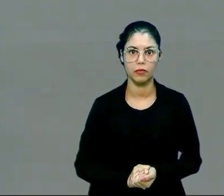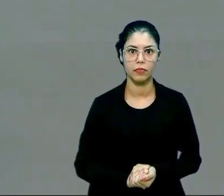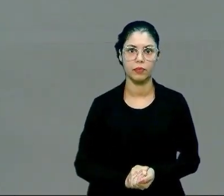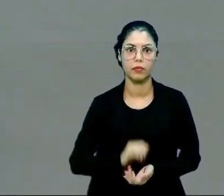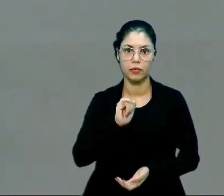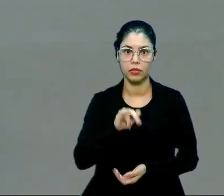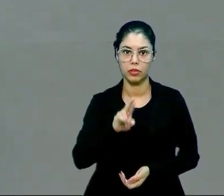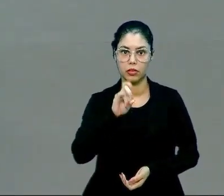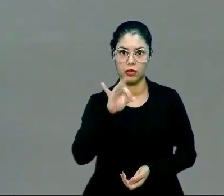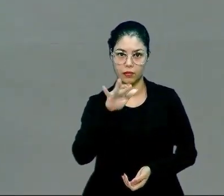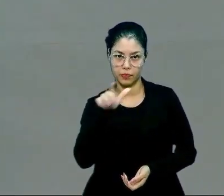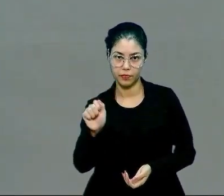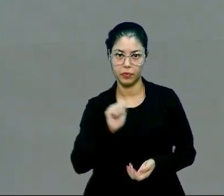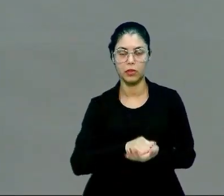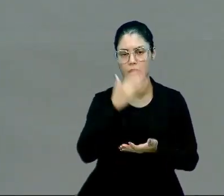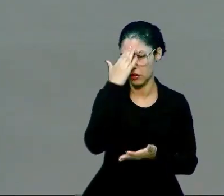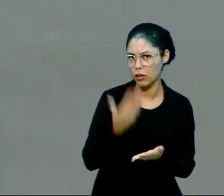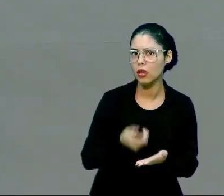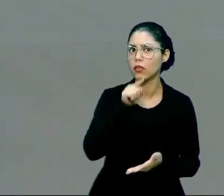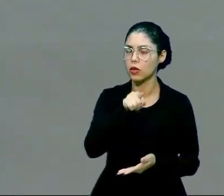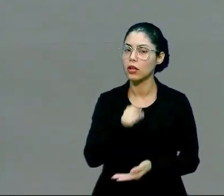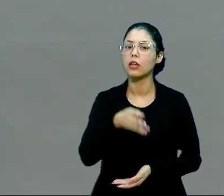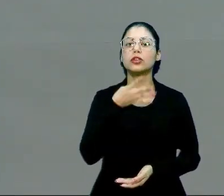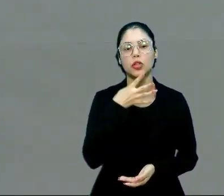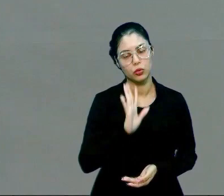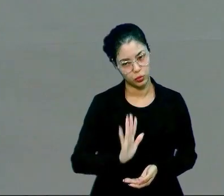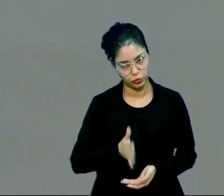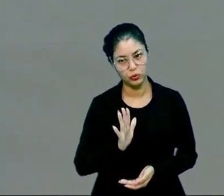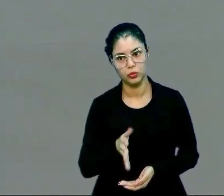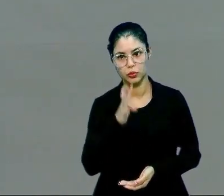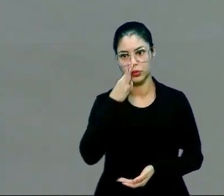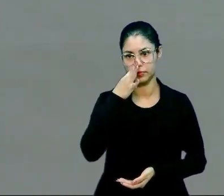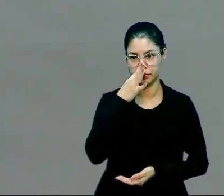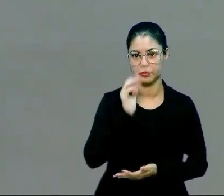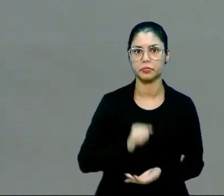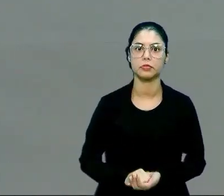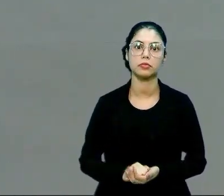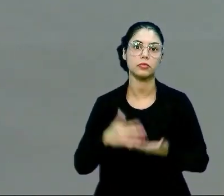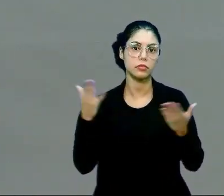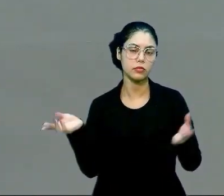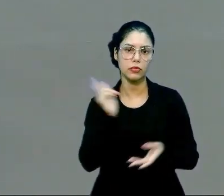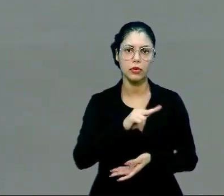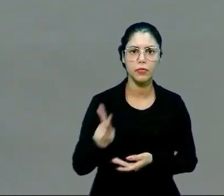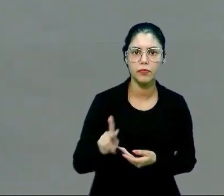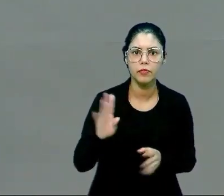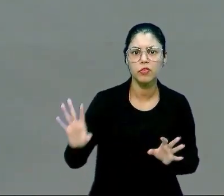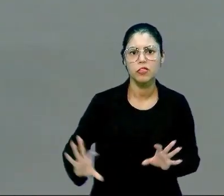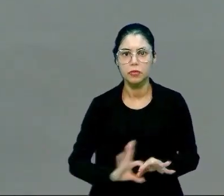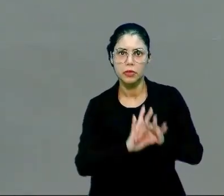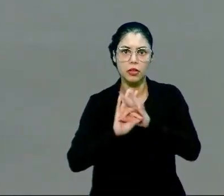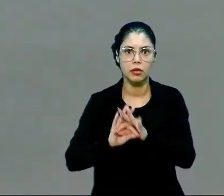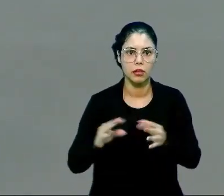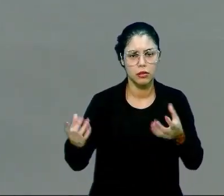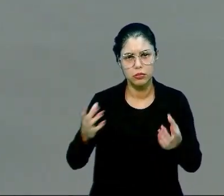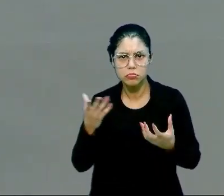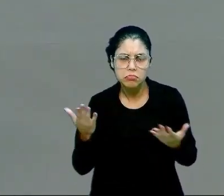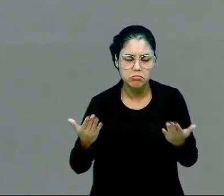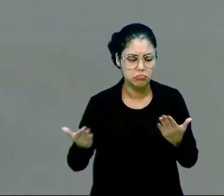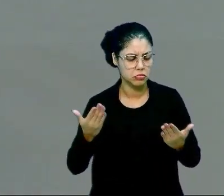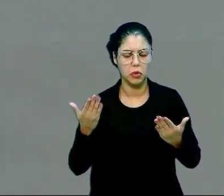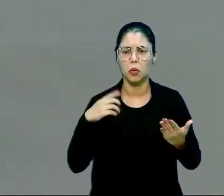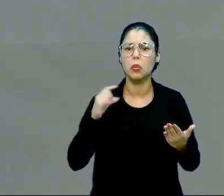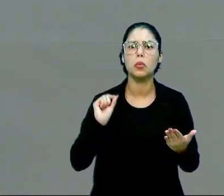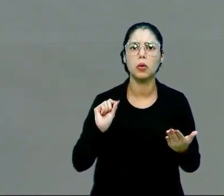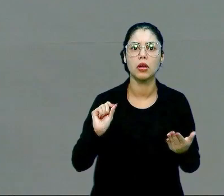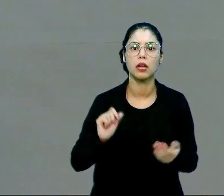da Invenção de Hugo Cabret. Eu acredito que a maioria de vocês já tenham assistido. E aí, professor, onde é que nós temos aí essa